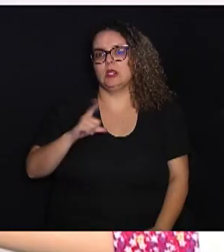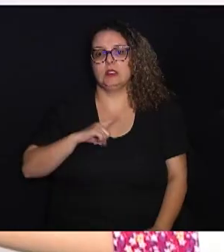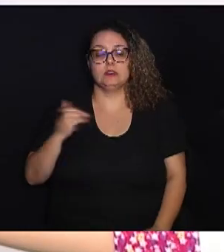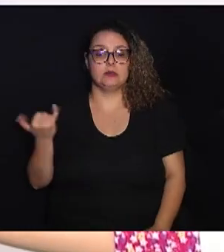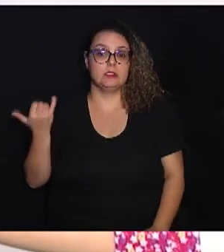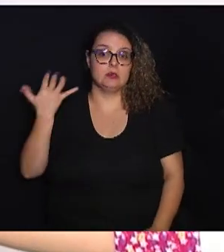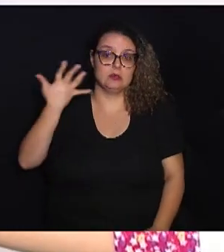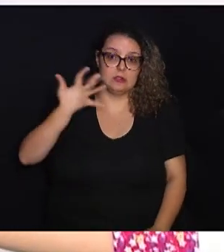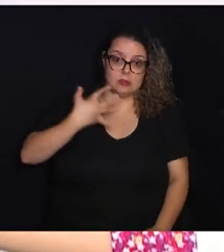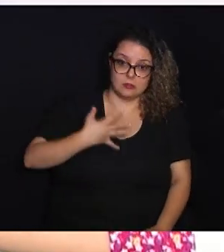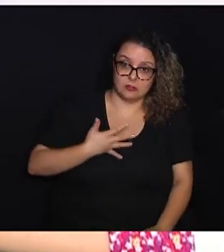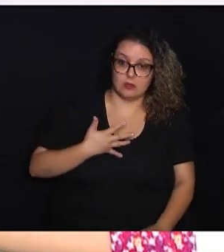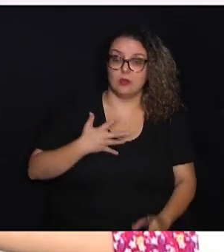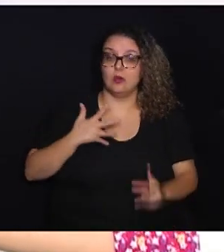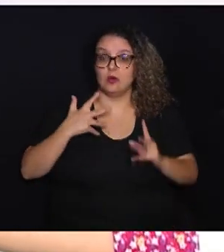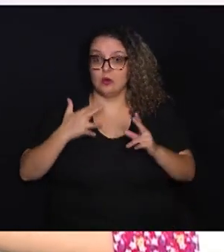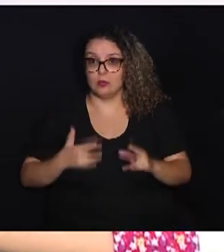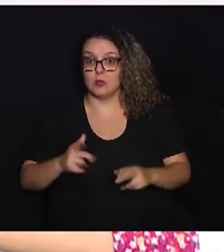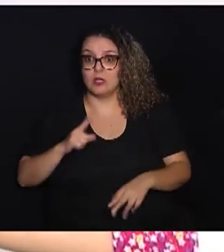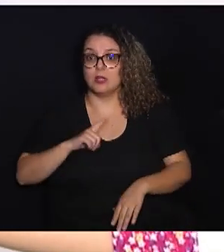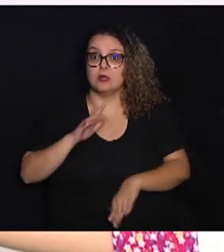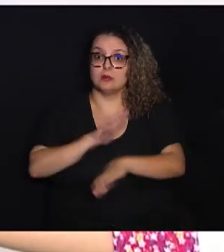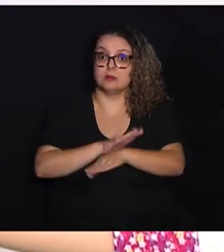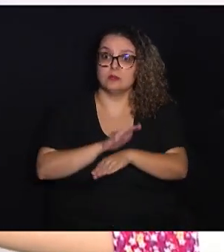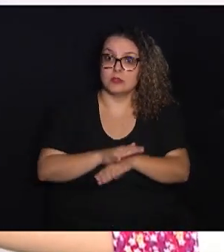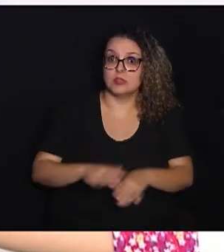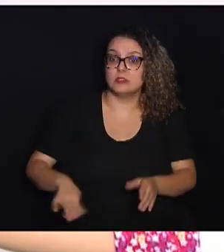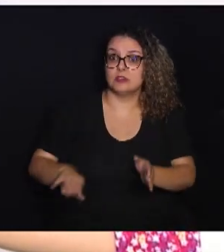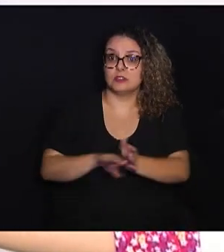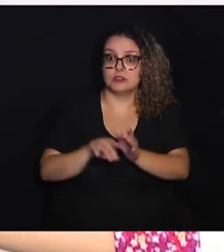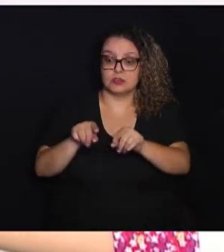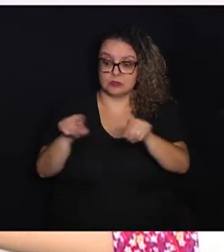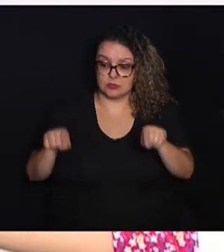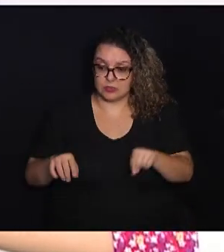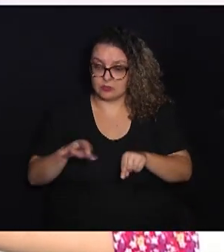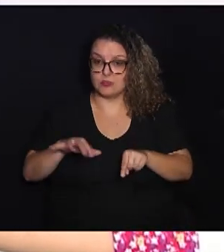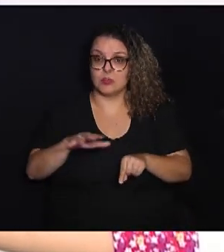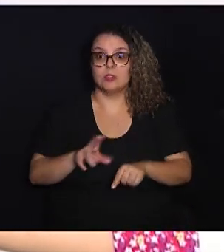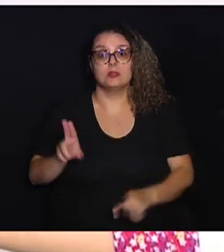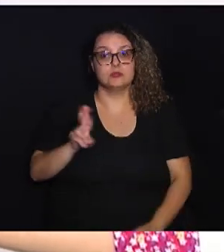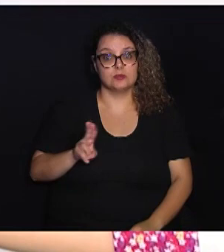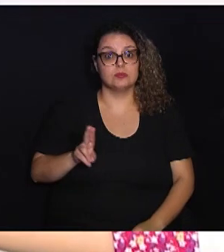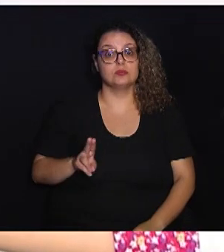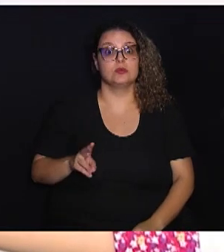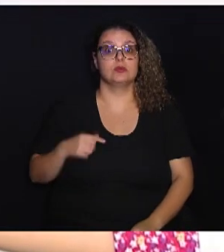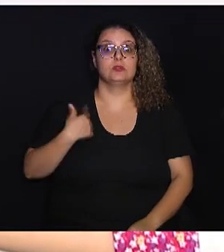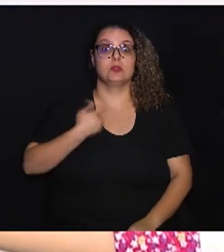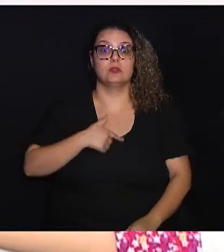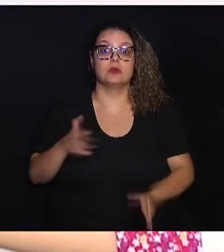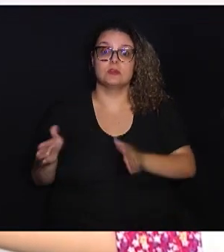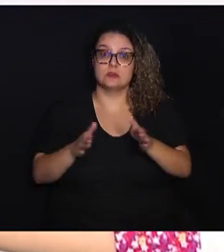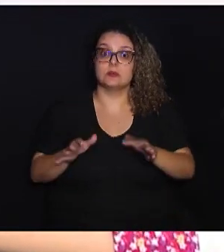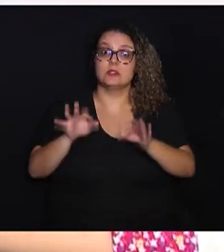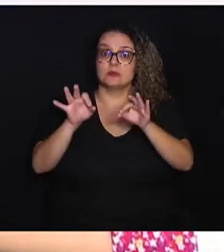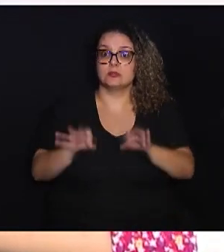audiodescrição, da forma que tem uma ajuda até chegar na urna para a gente usar e usufruir dela da forma correta, não precisando de uma pessoa